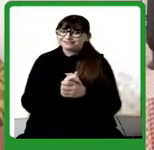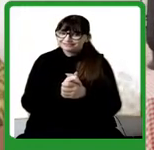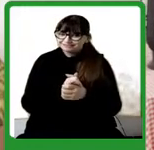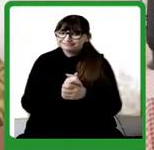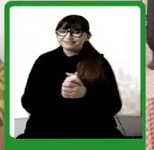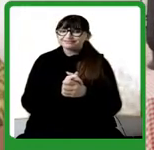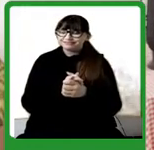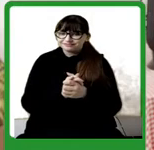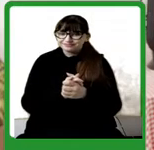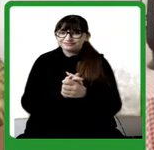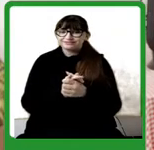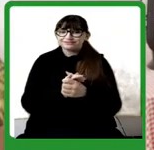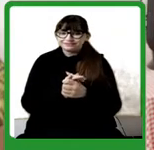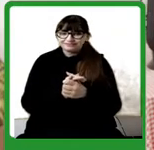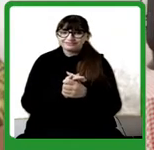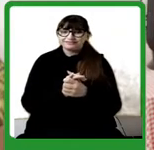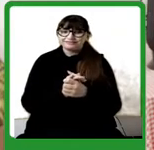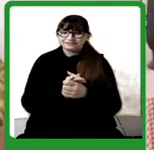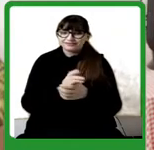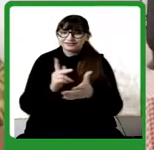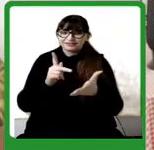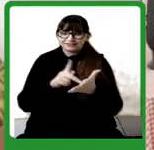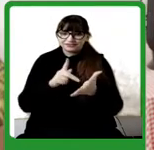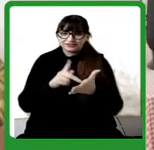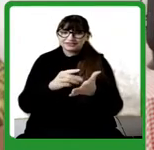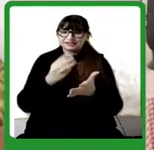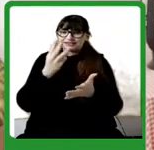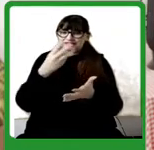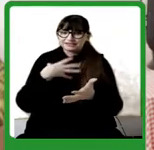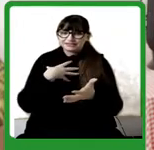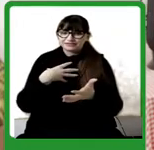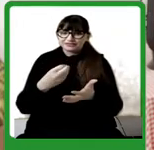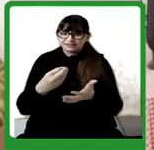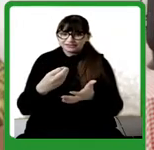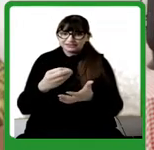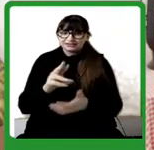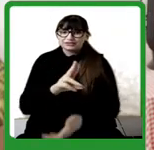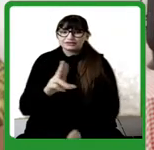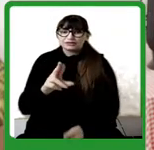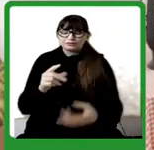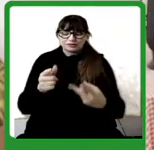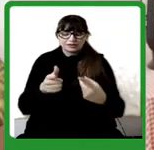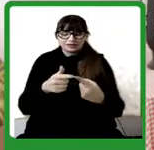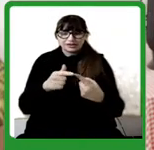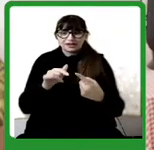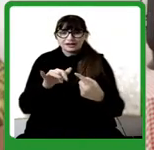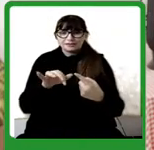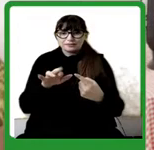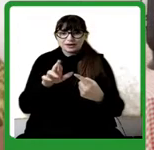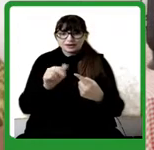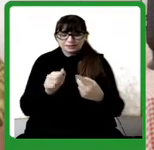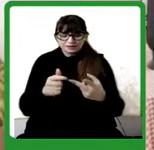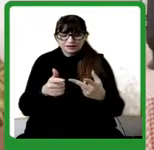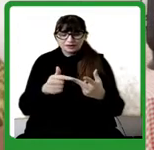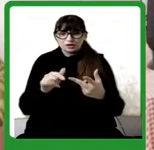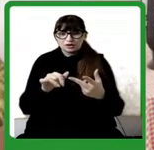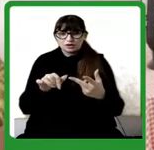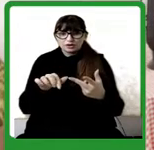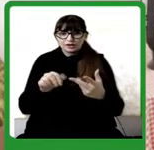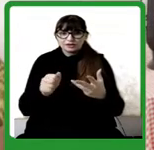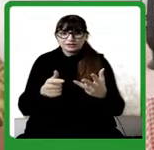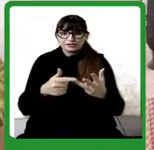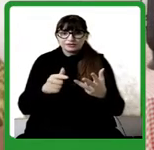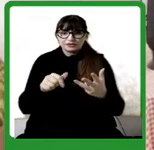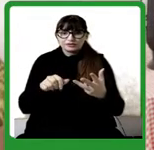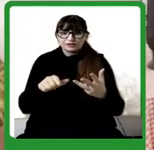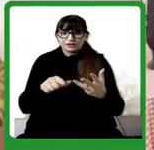É? Sim. É verdade? Três filhos. Três filhos, como é que é o nome? A Bárbara, o Lorenzo e o Enzo. Criativo você, Enzo e